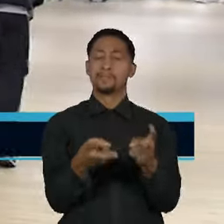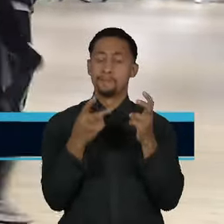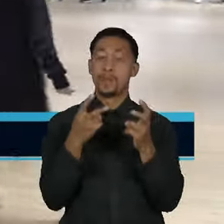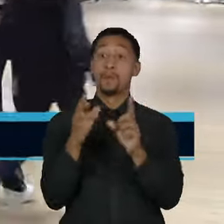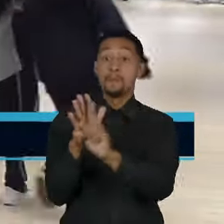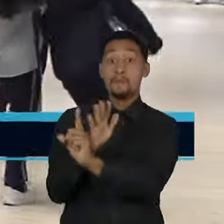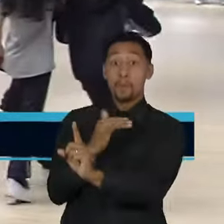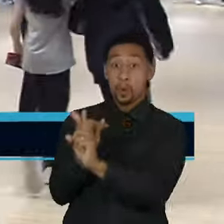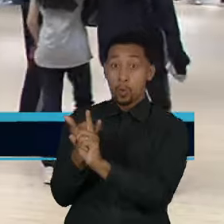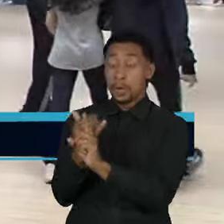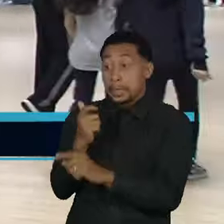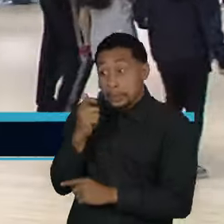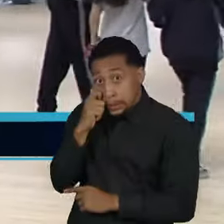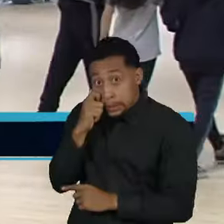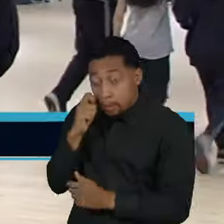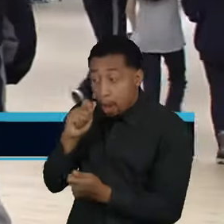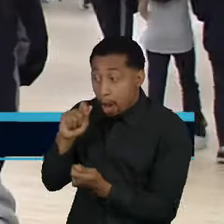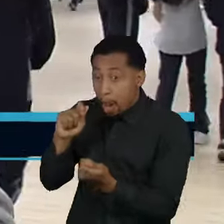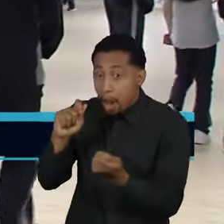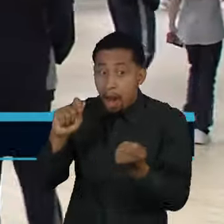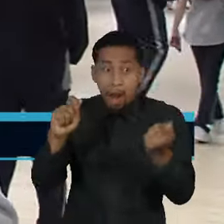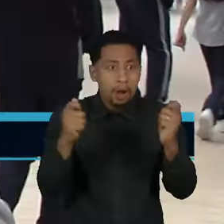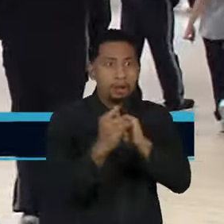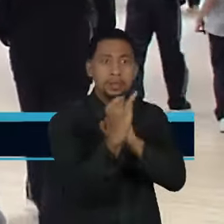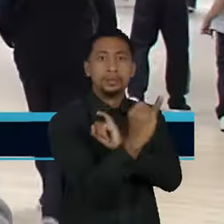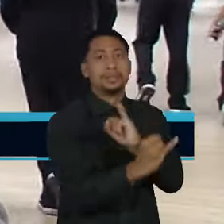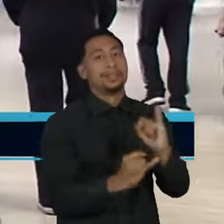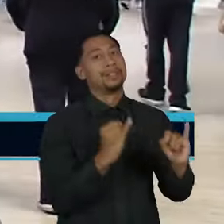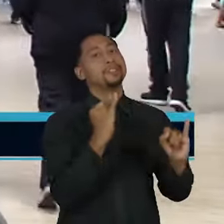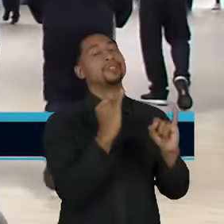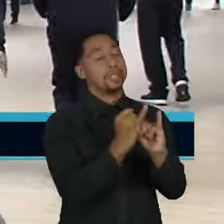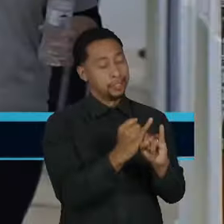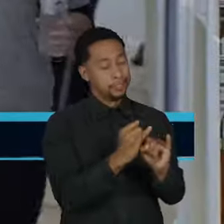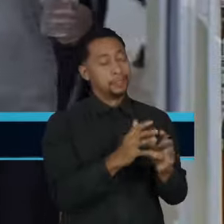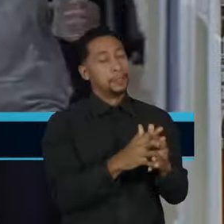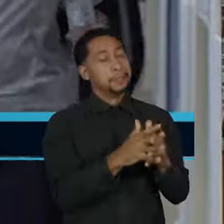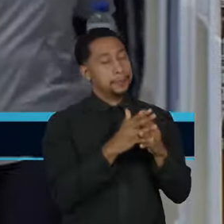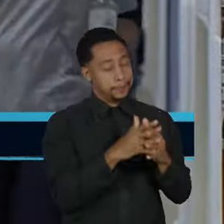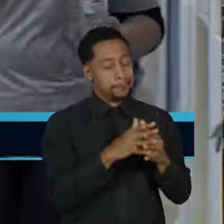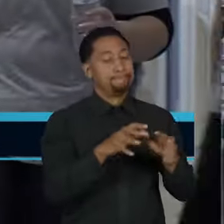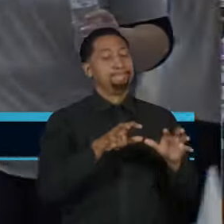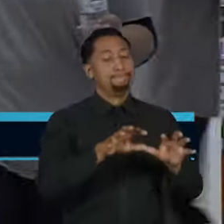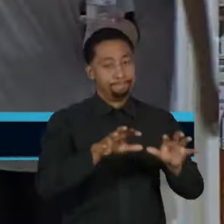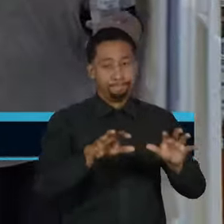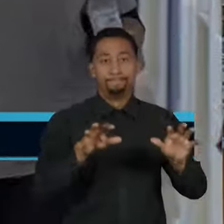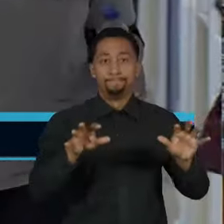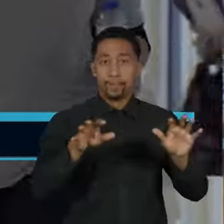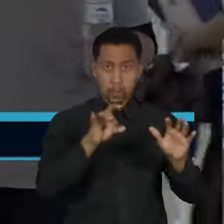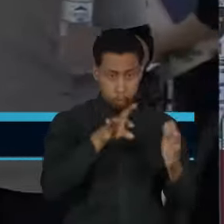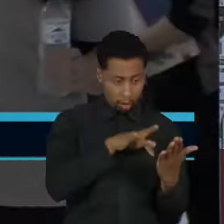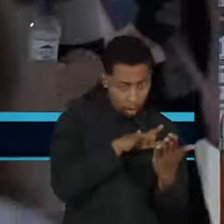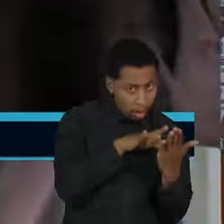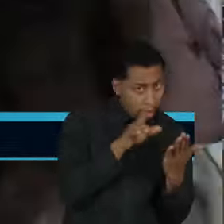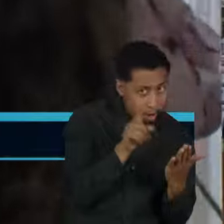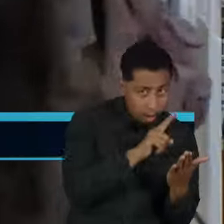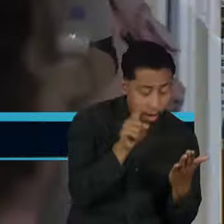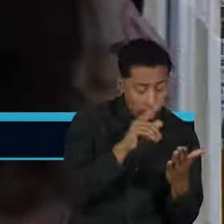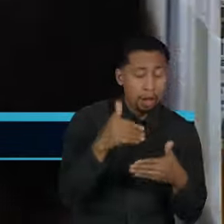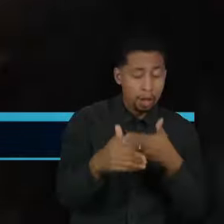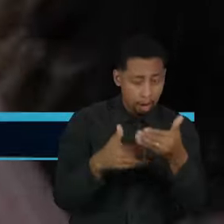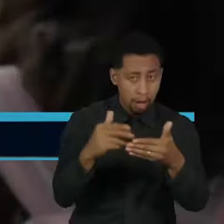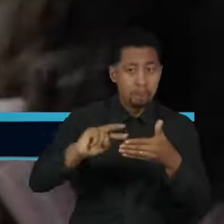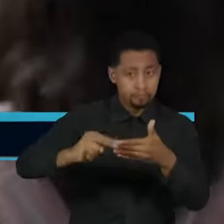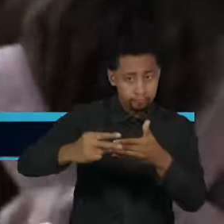a internet. Ainda assim, os efeitos vão muito além das telas. A organização realizou o levantamento com